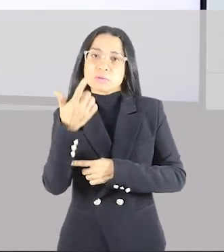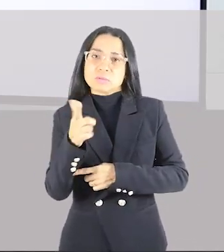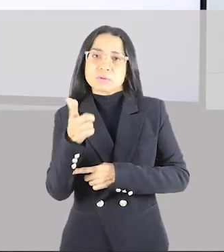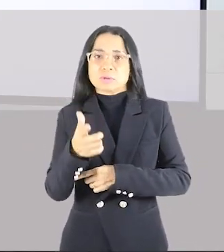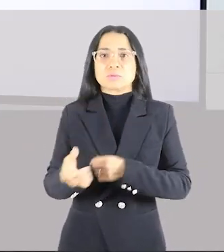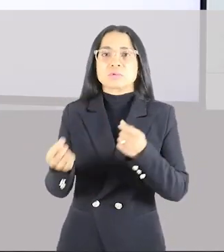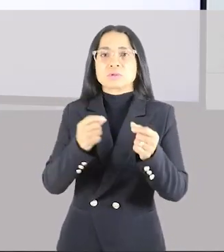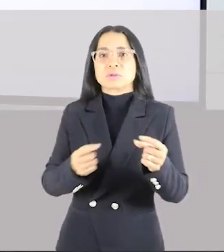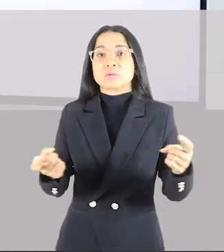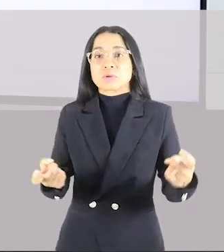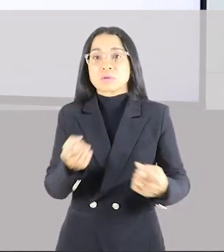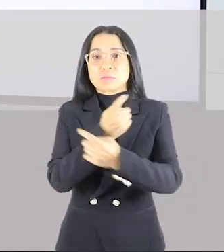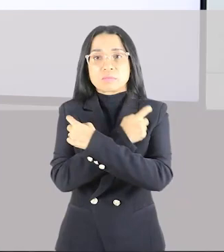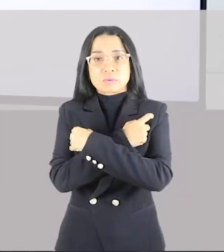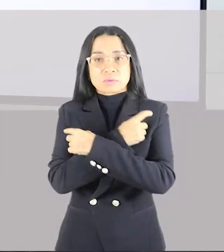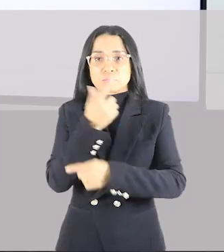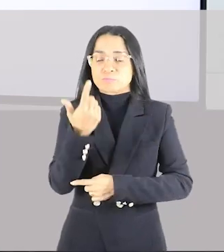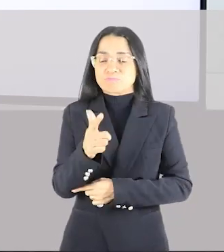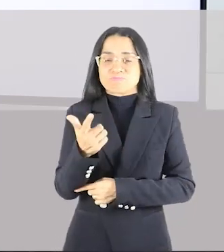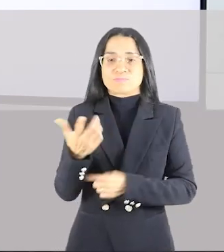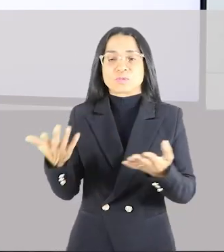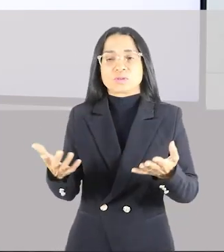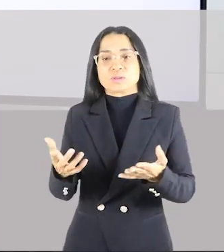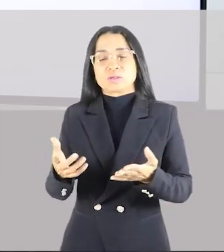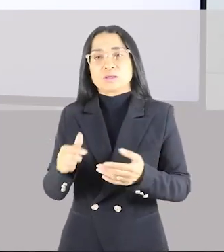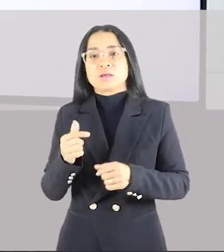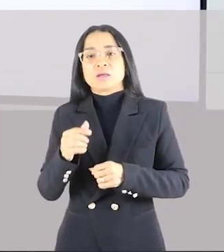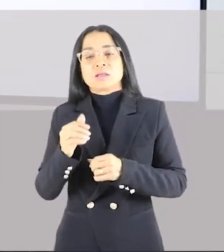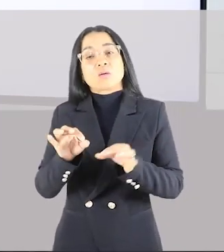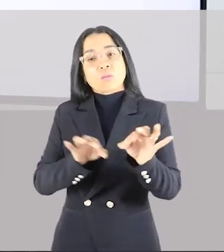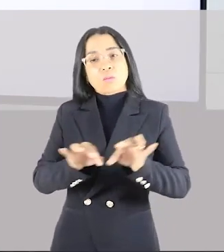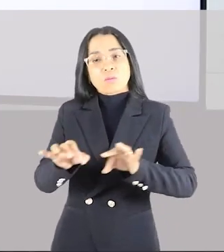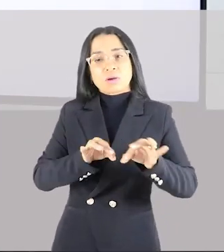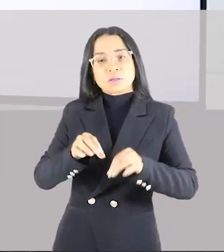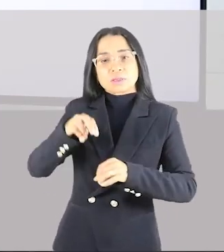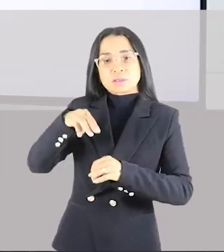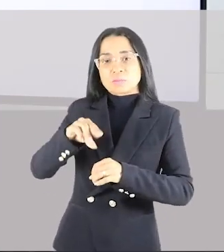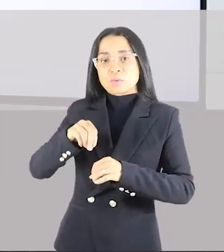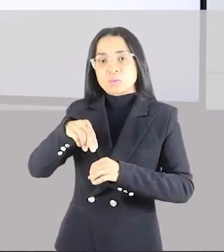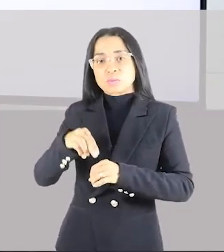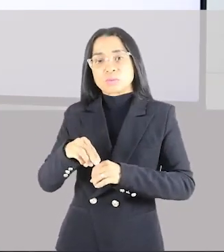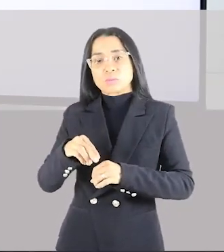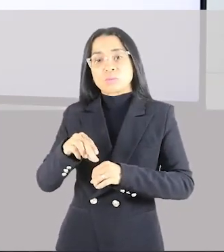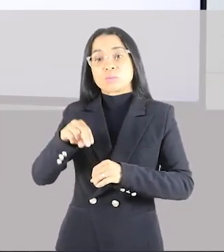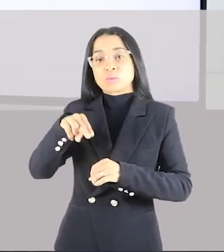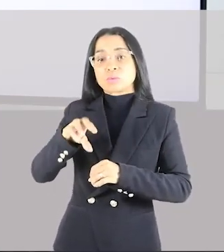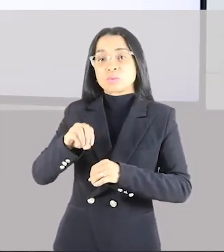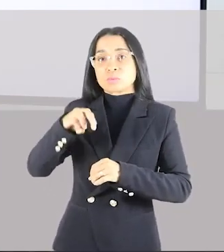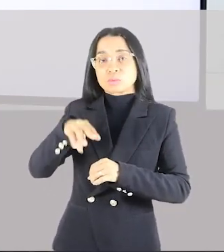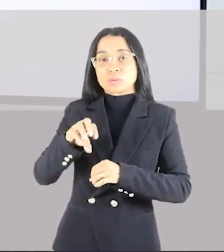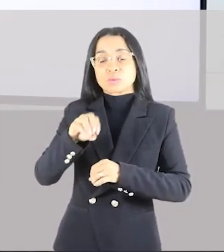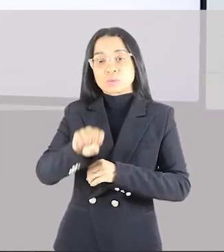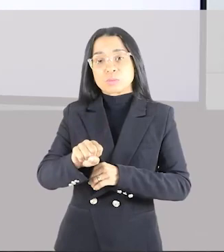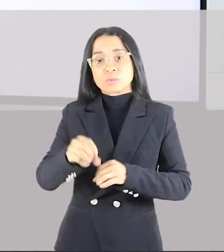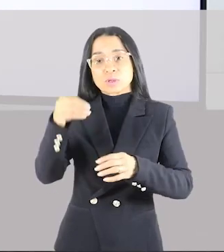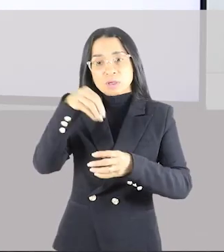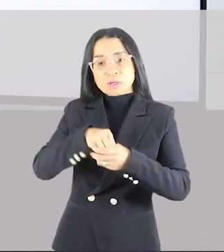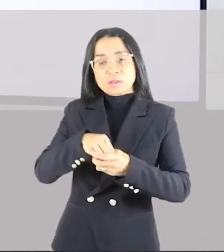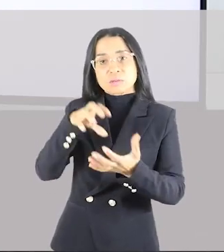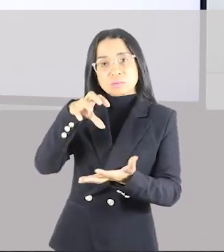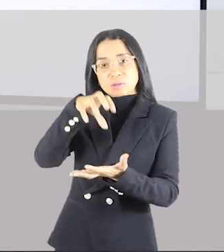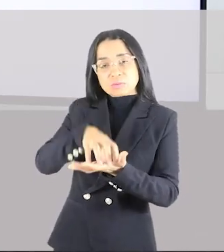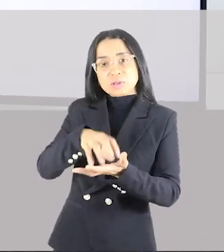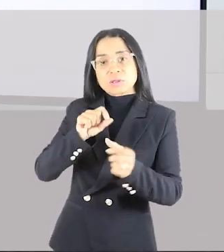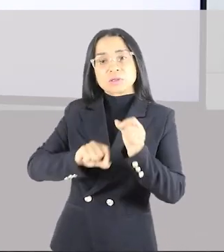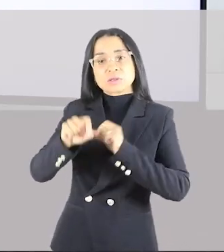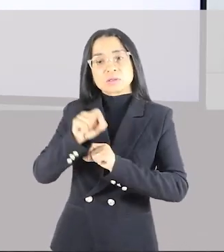faraó, nós precisamos entender isso. Elas eram constituídas por nomos, que eram aldeias agrícolas, e dentro das aldeias existia um nomarca,